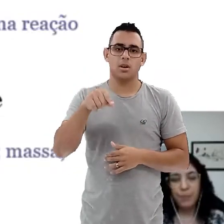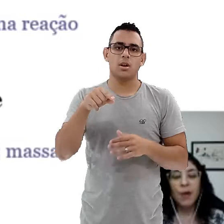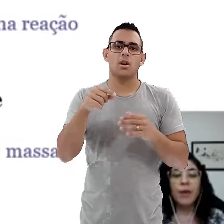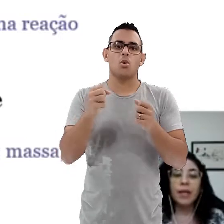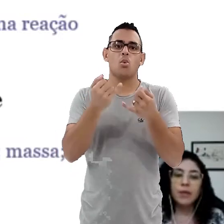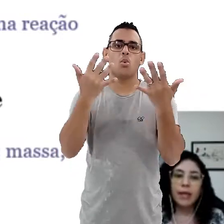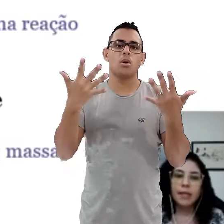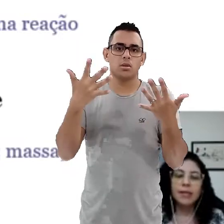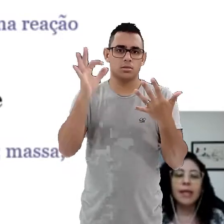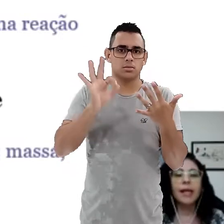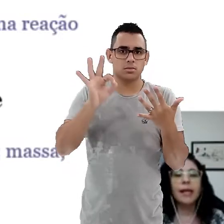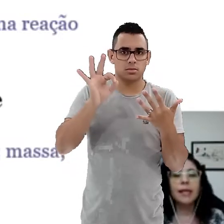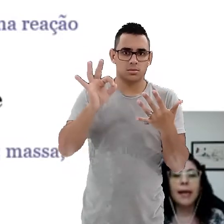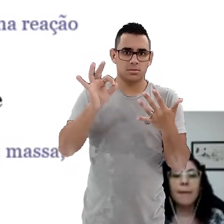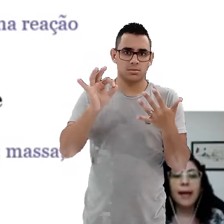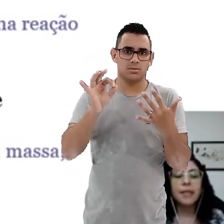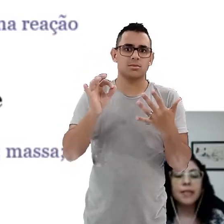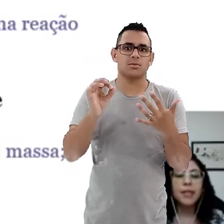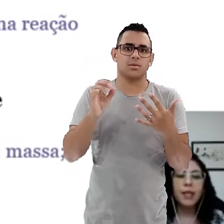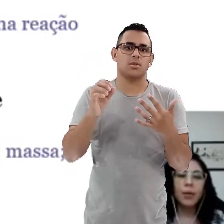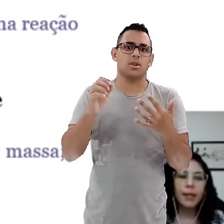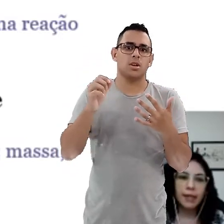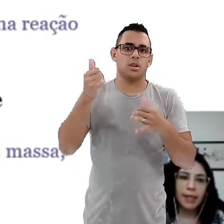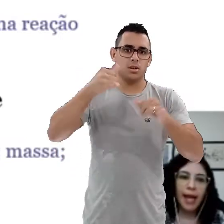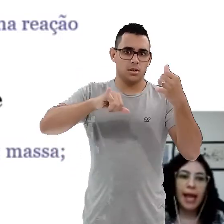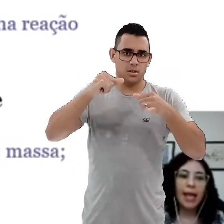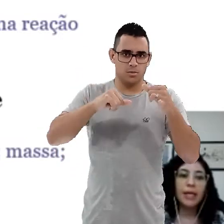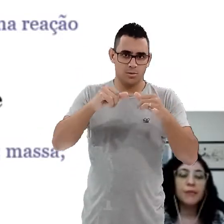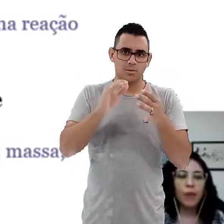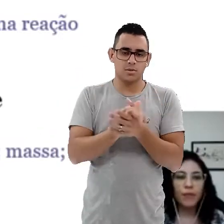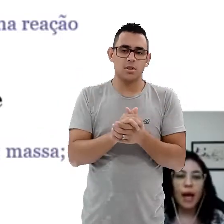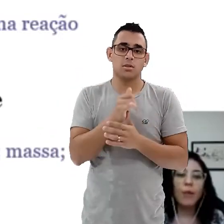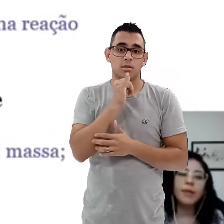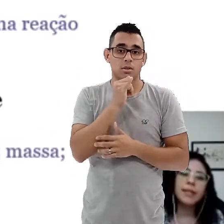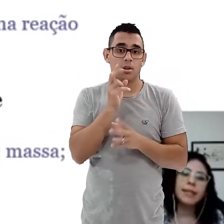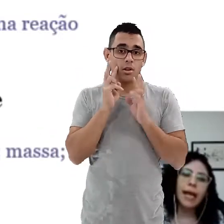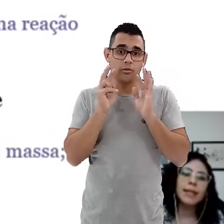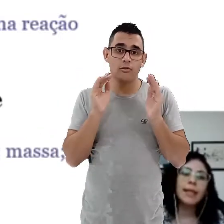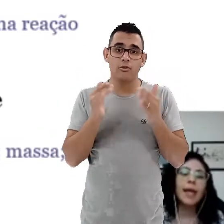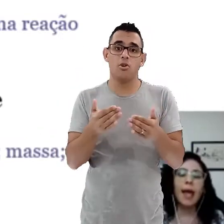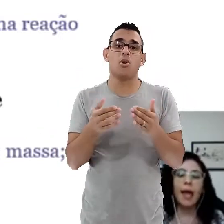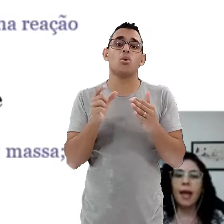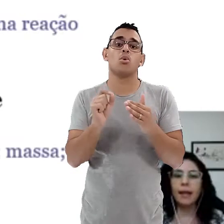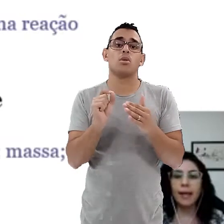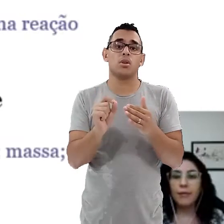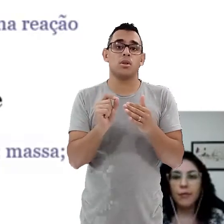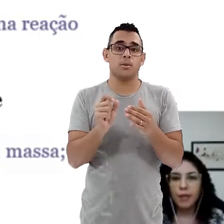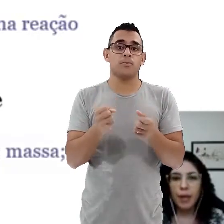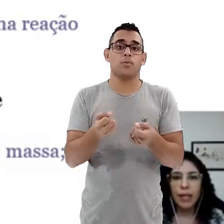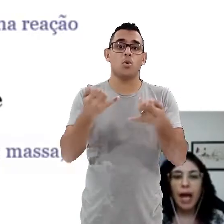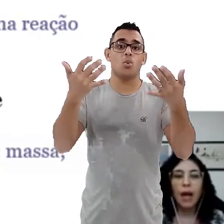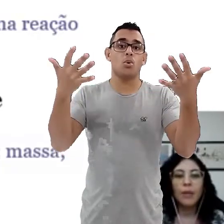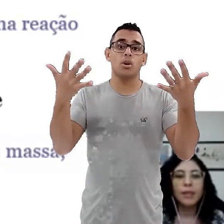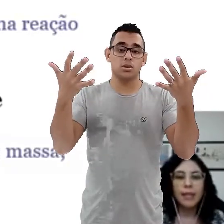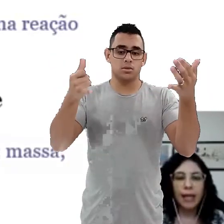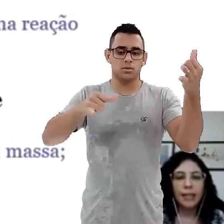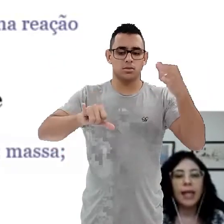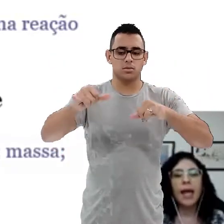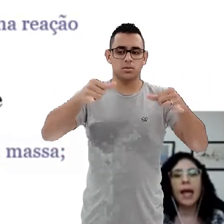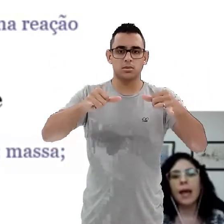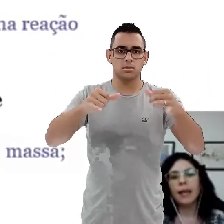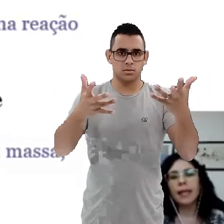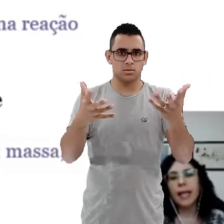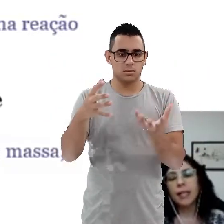químicos. O que é que isso quer dizer? Quer dizer que a parte de estequiometria ela envolve a quantidade, está envolvendo ali a